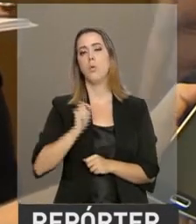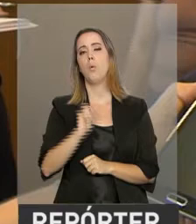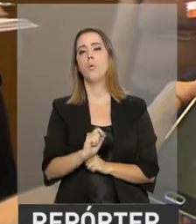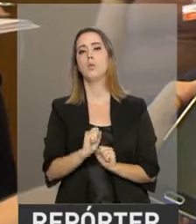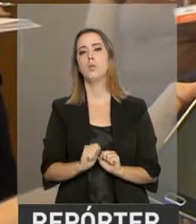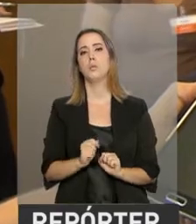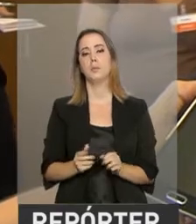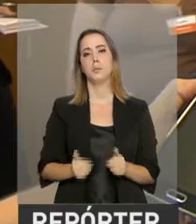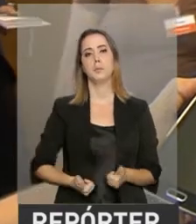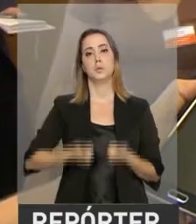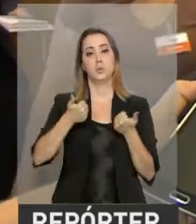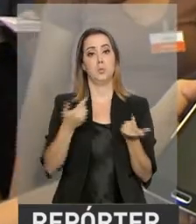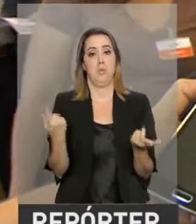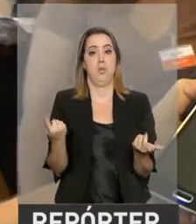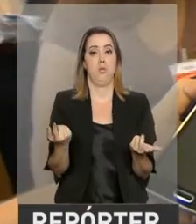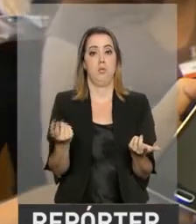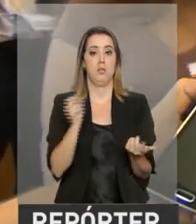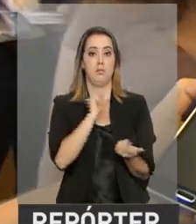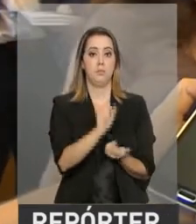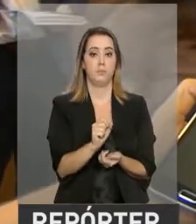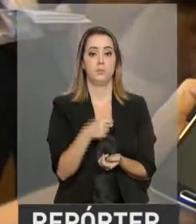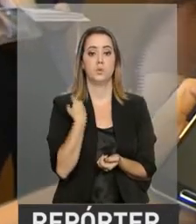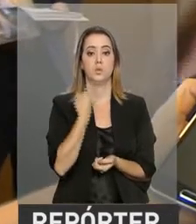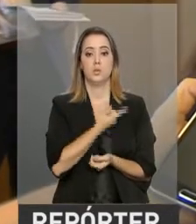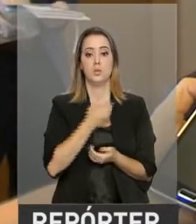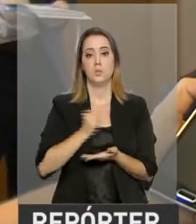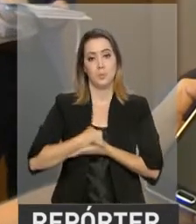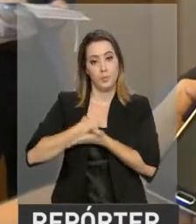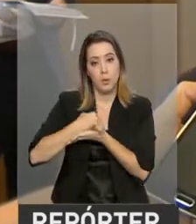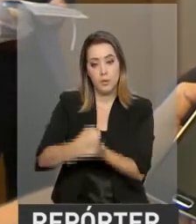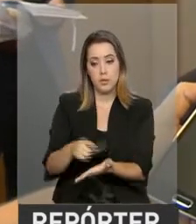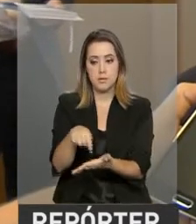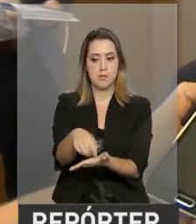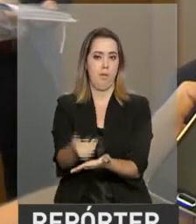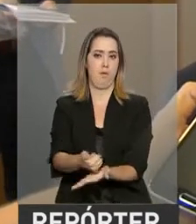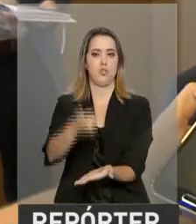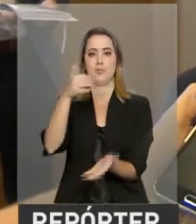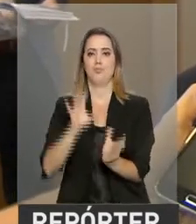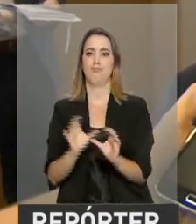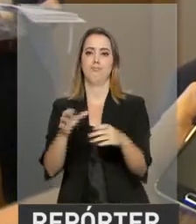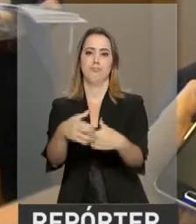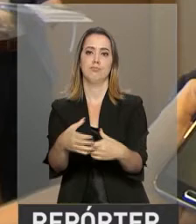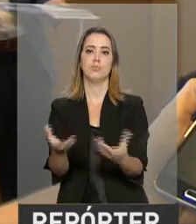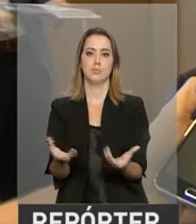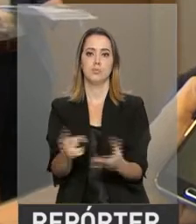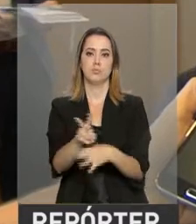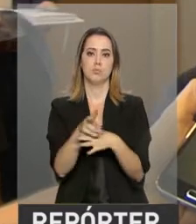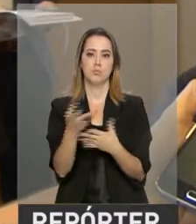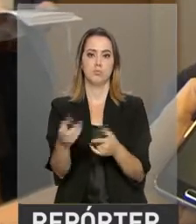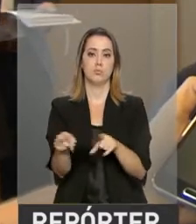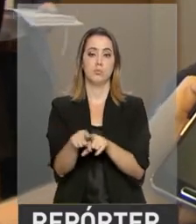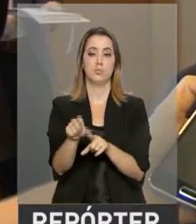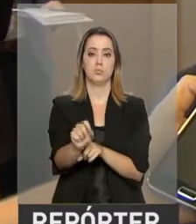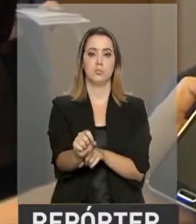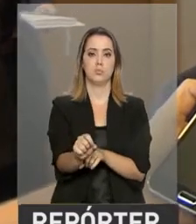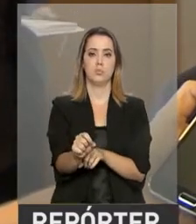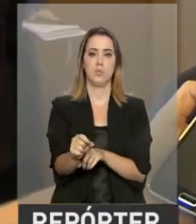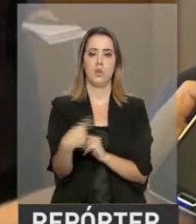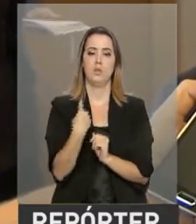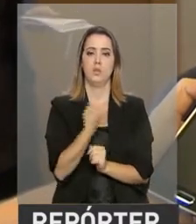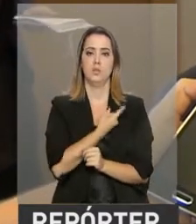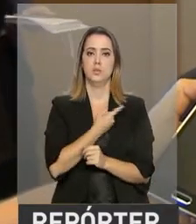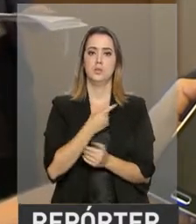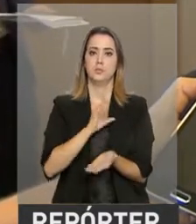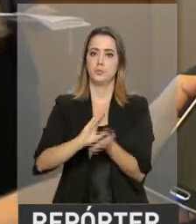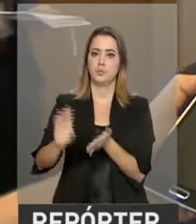nossa operação o que nós podemos oferecer de melhor para esse público a fim de que os nossos ricos